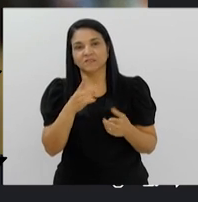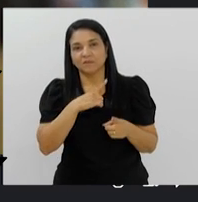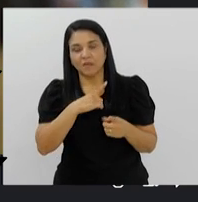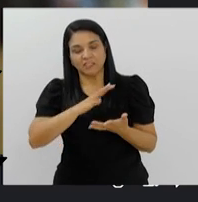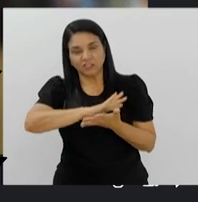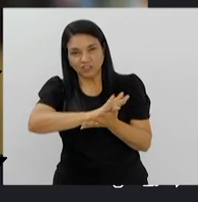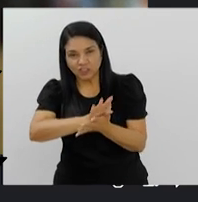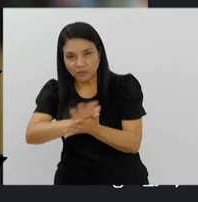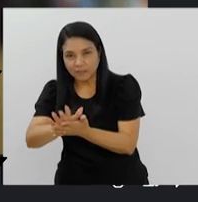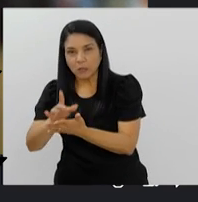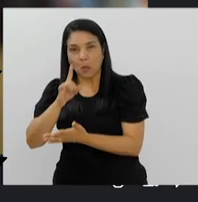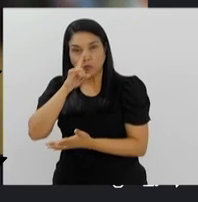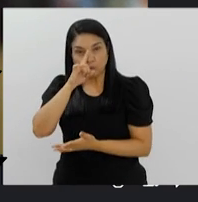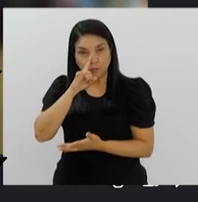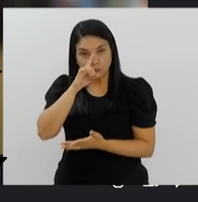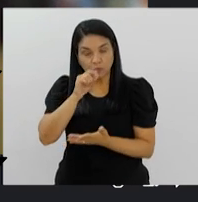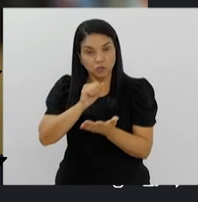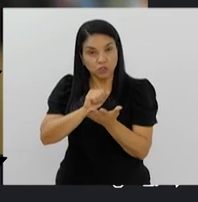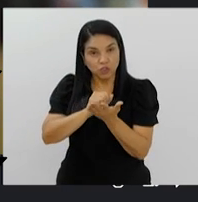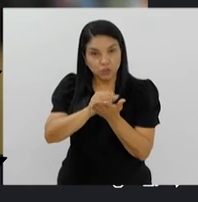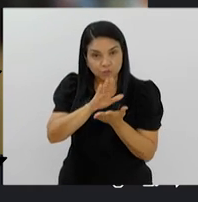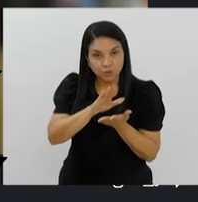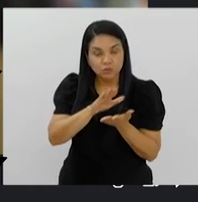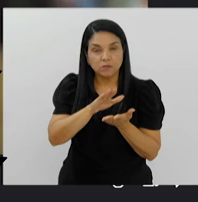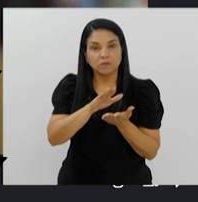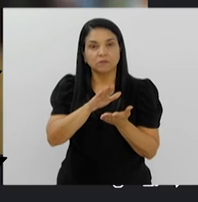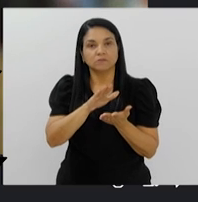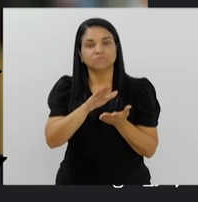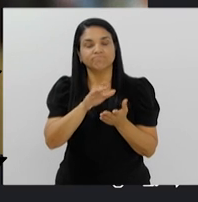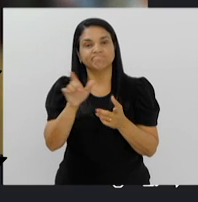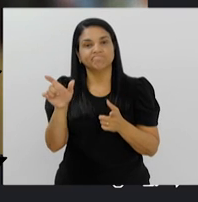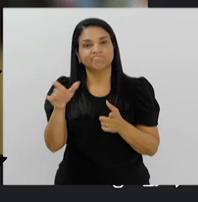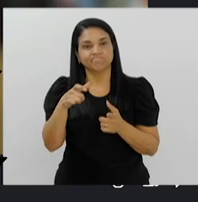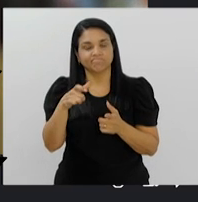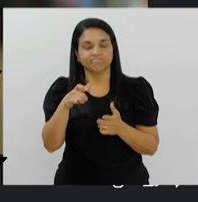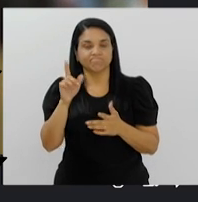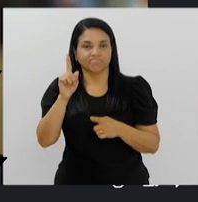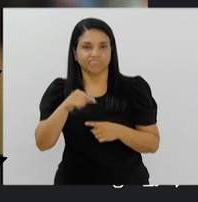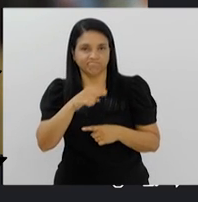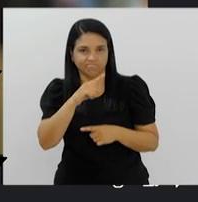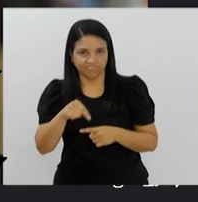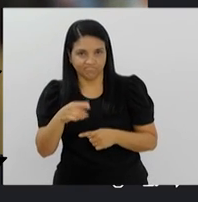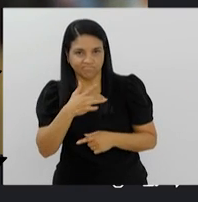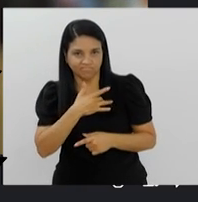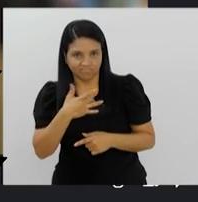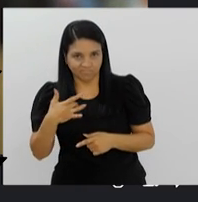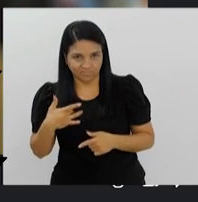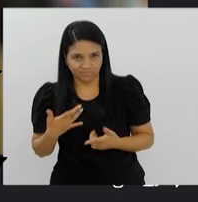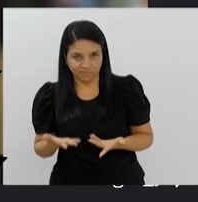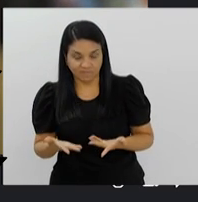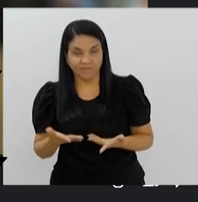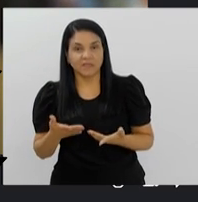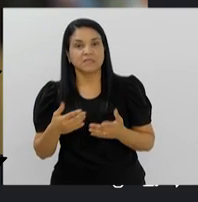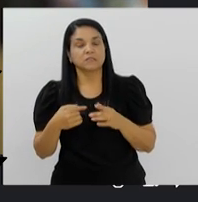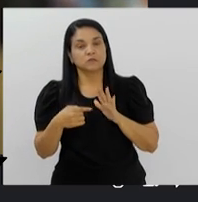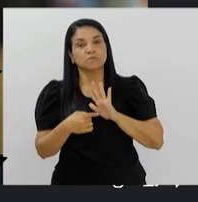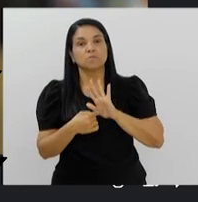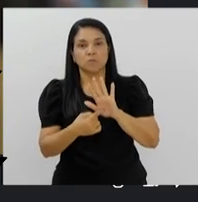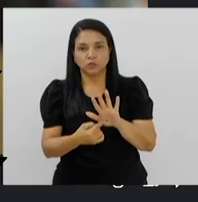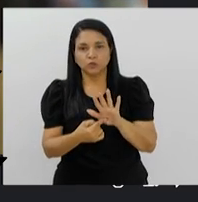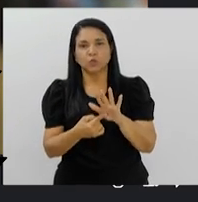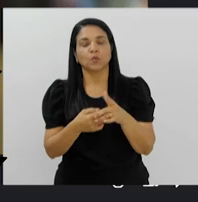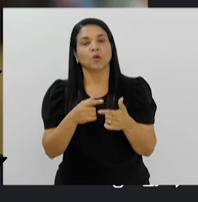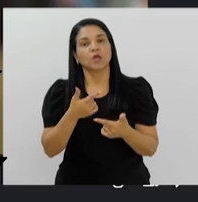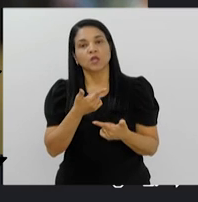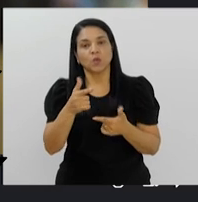discriminação e de expulsão de pessoas dos seus planos dos seus contratos né isso também foi evidenciado em outras seções